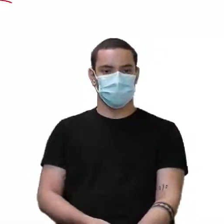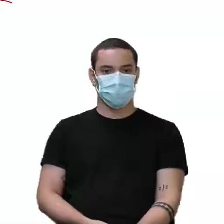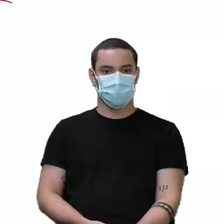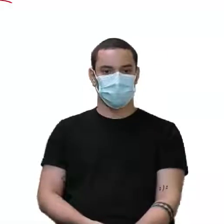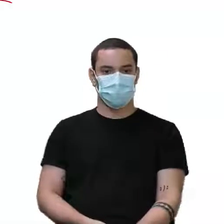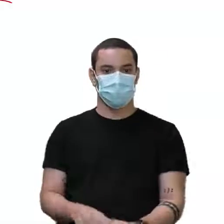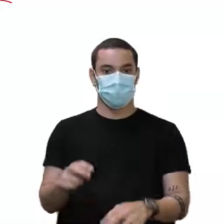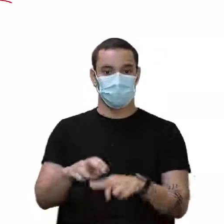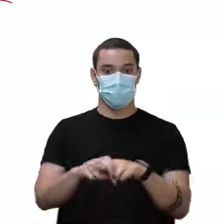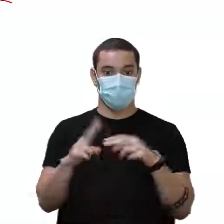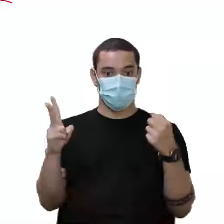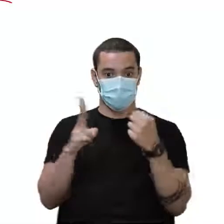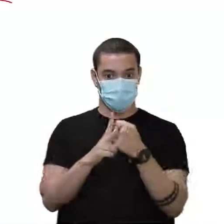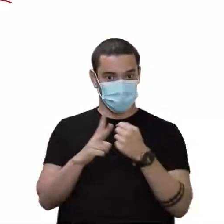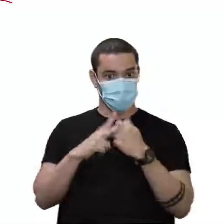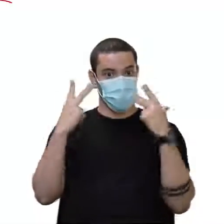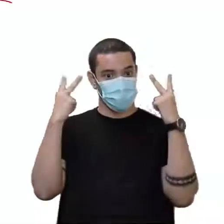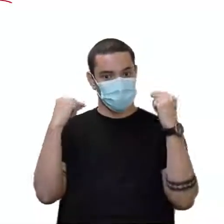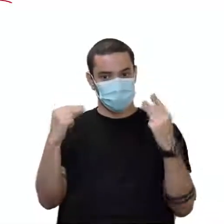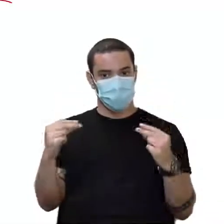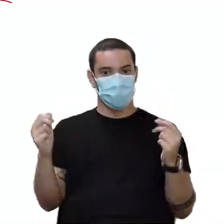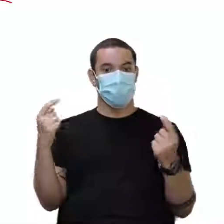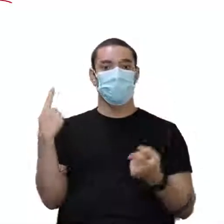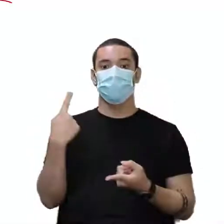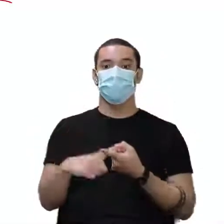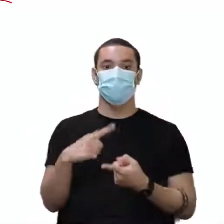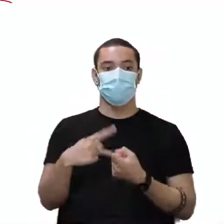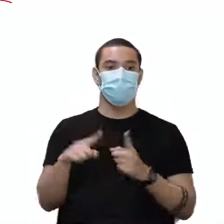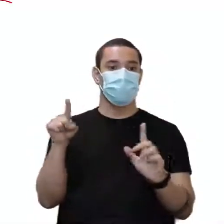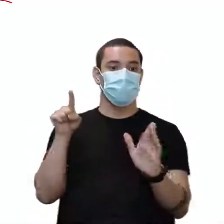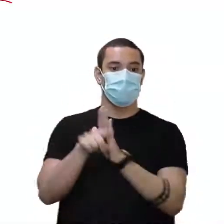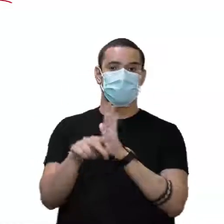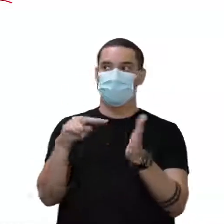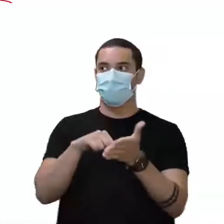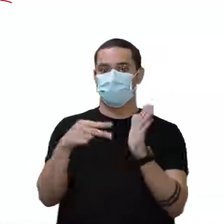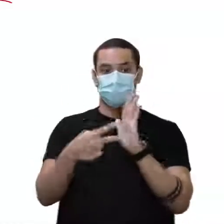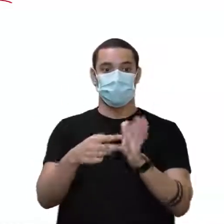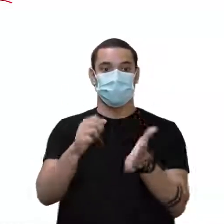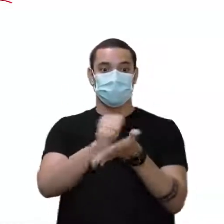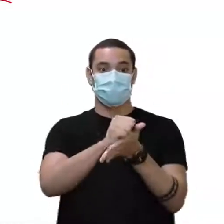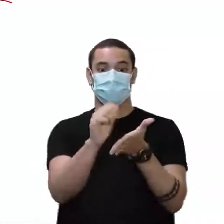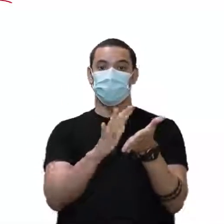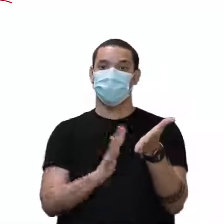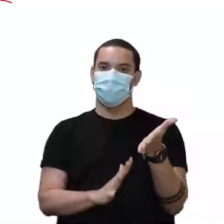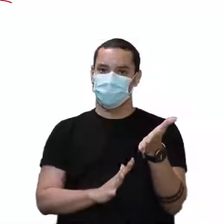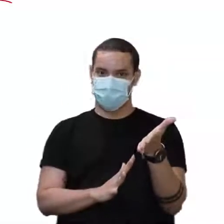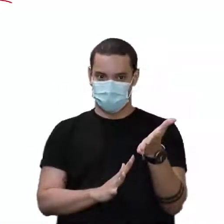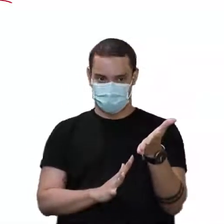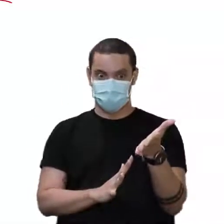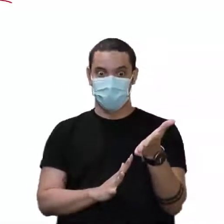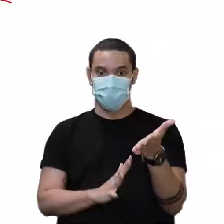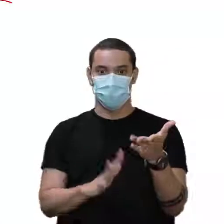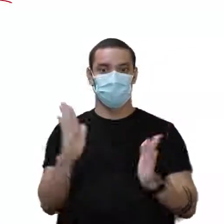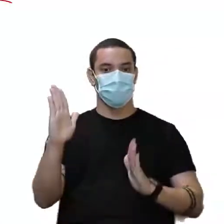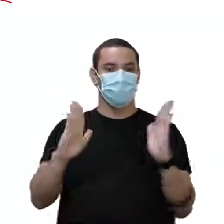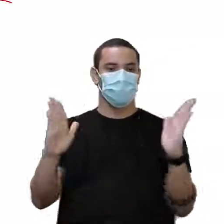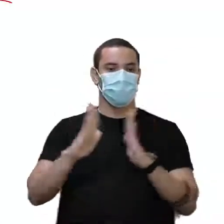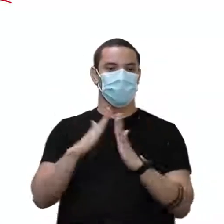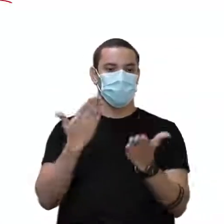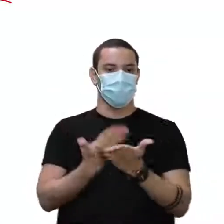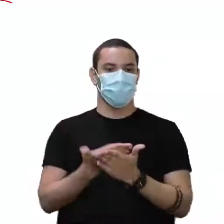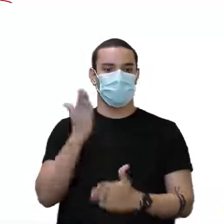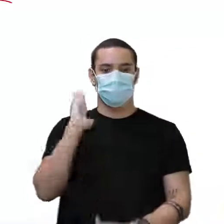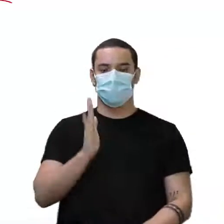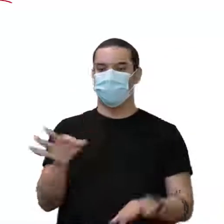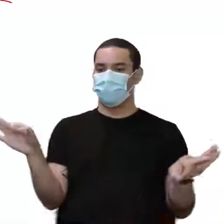então o verbo volta para sua forma natural sem o to. Porque a pergunta se refere às atividades e o período escolar do dia está